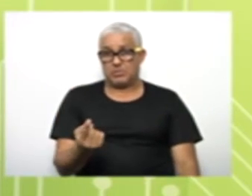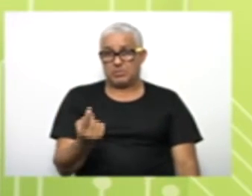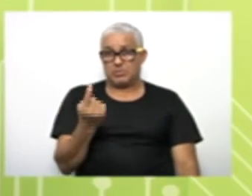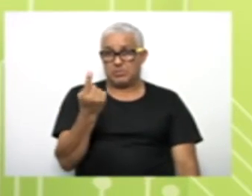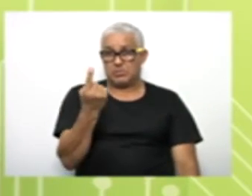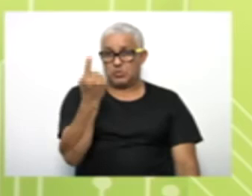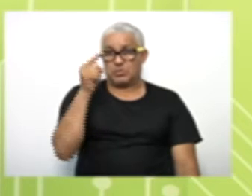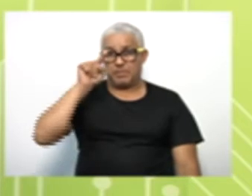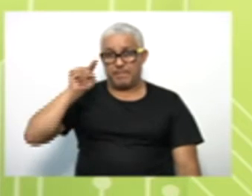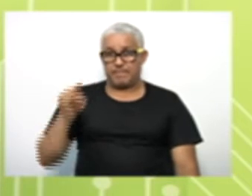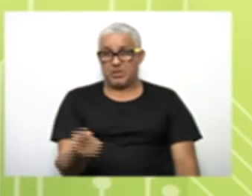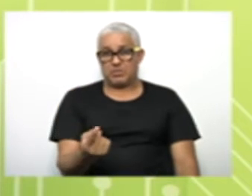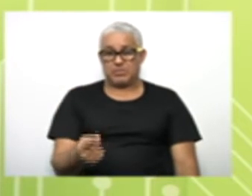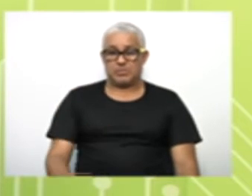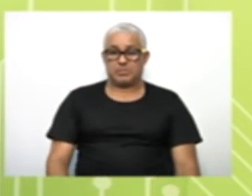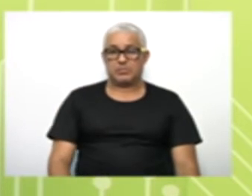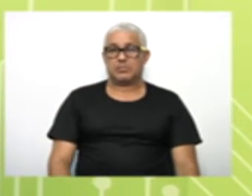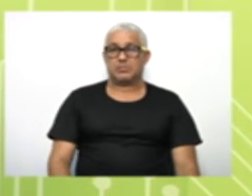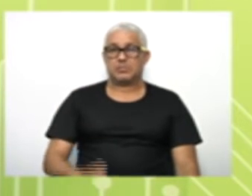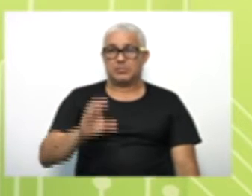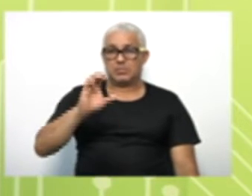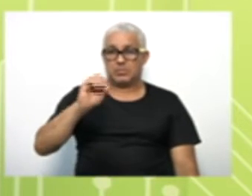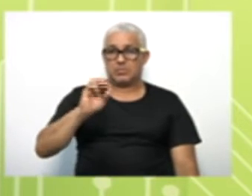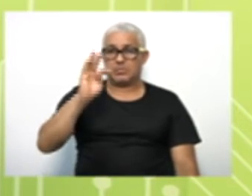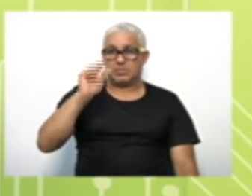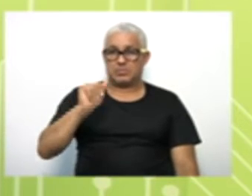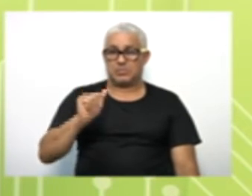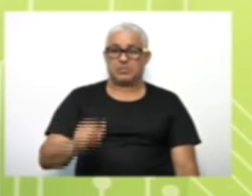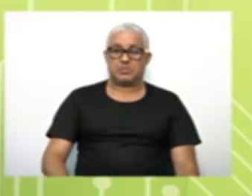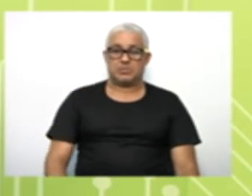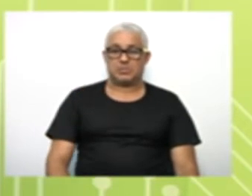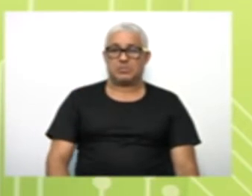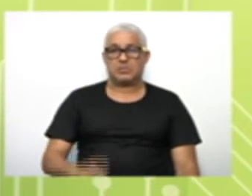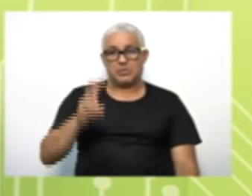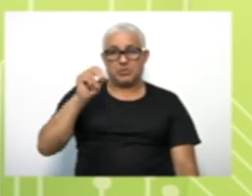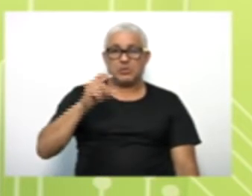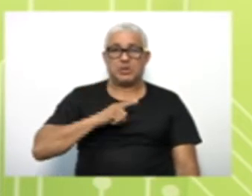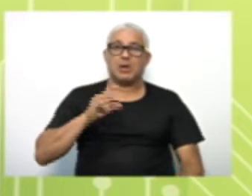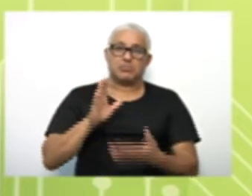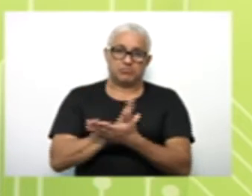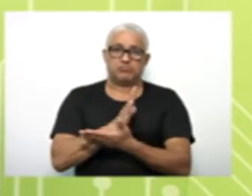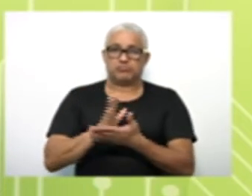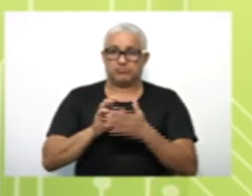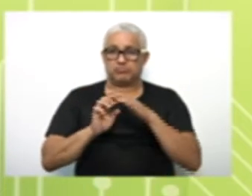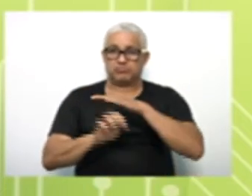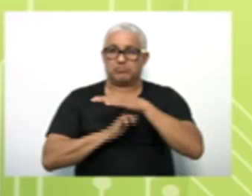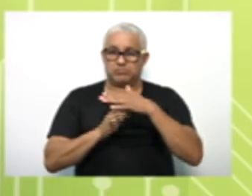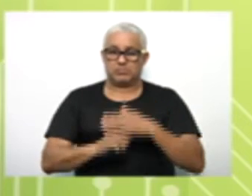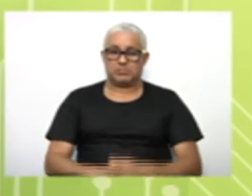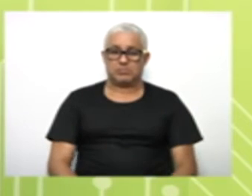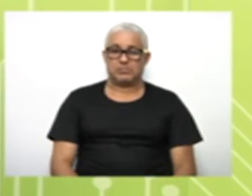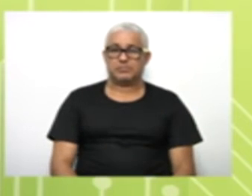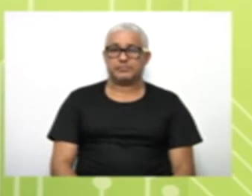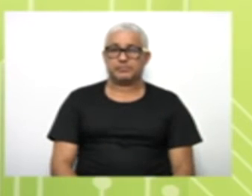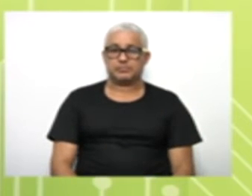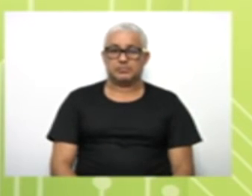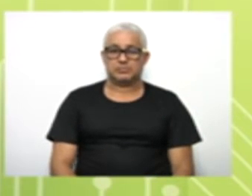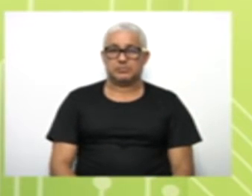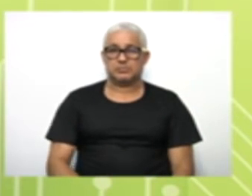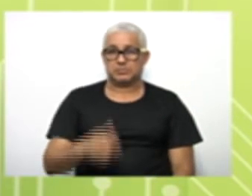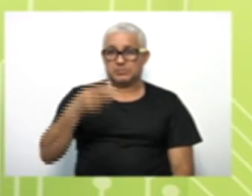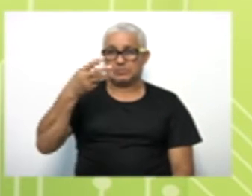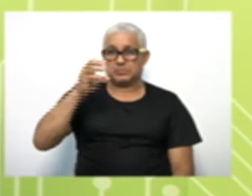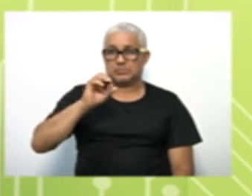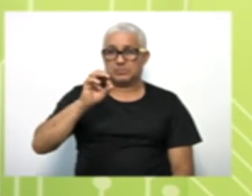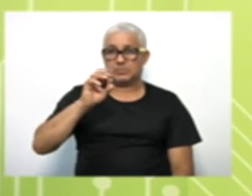é 50, né, para você começar como investidor, e tem instituições financeiras que cobram até o primeiro aporte